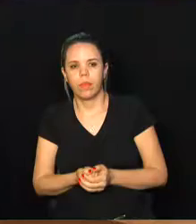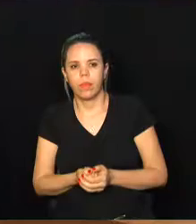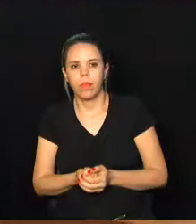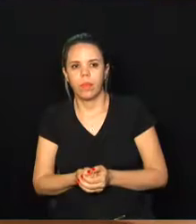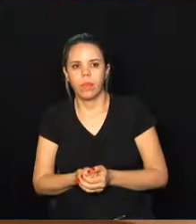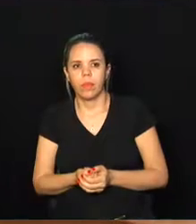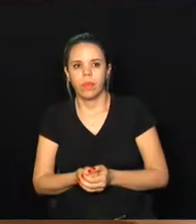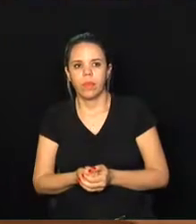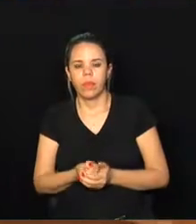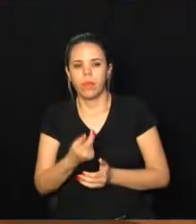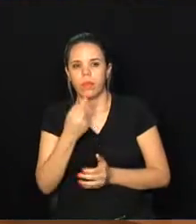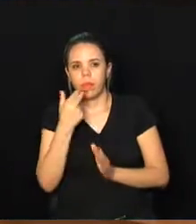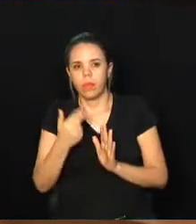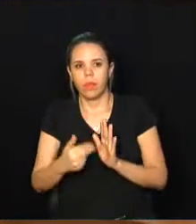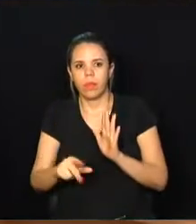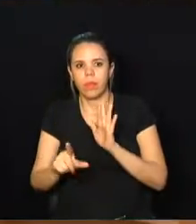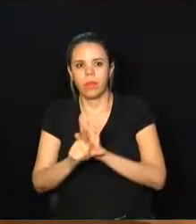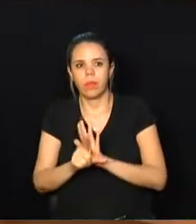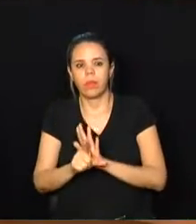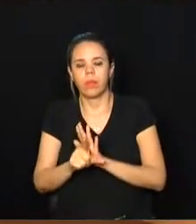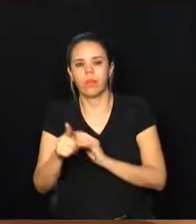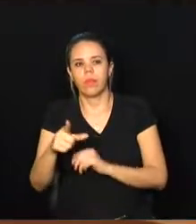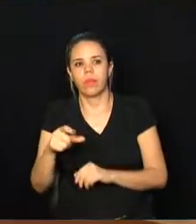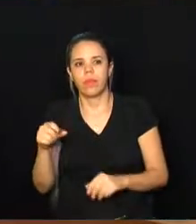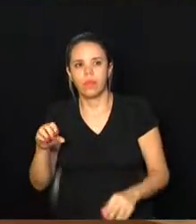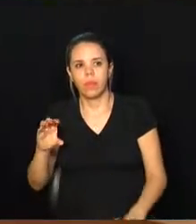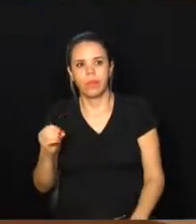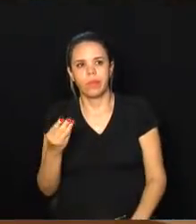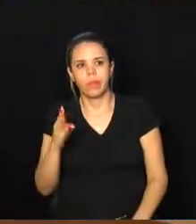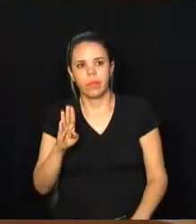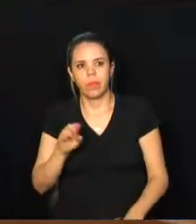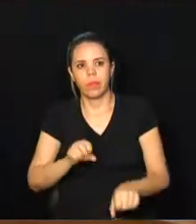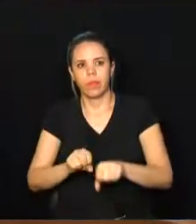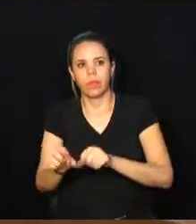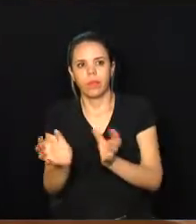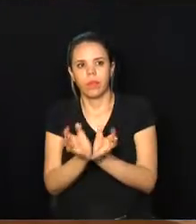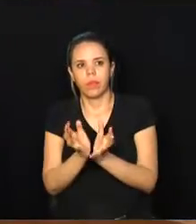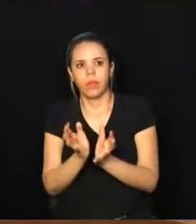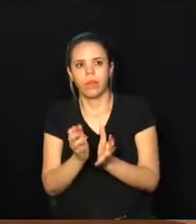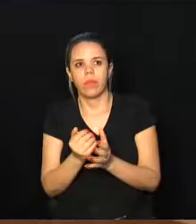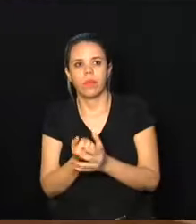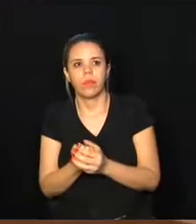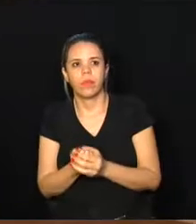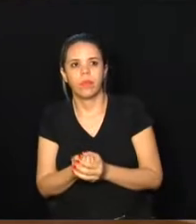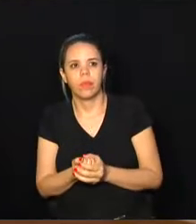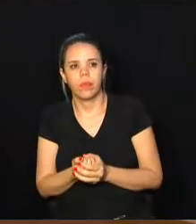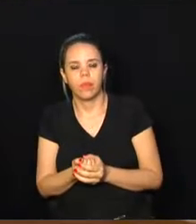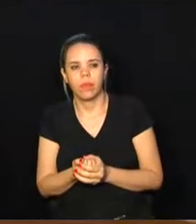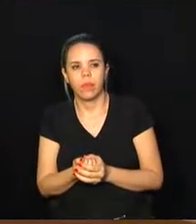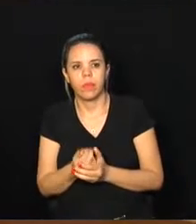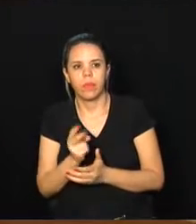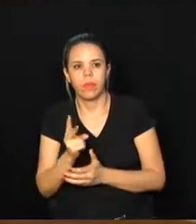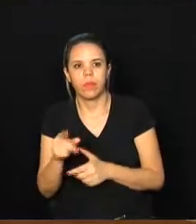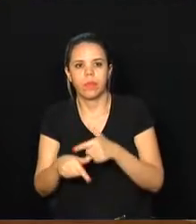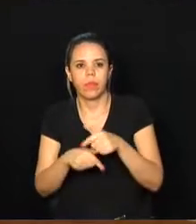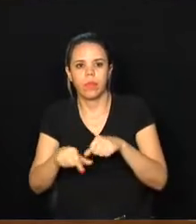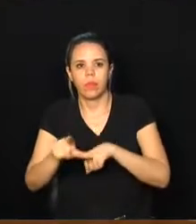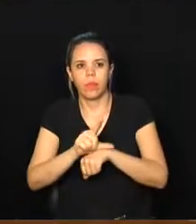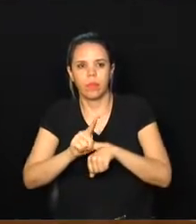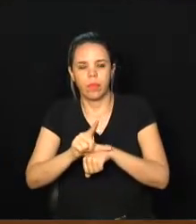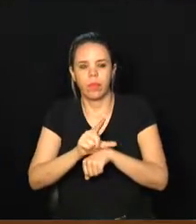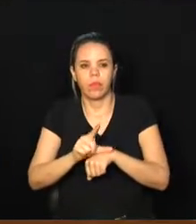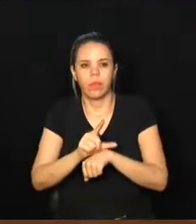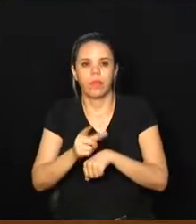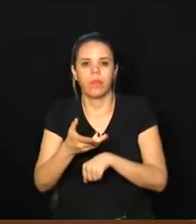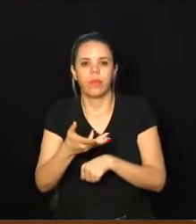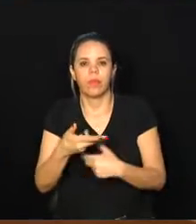Então, eu estava citando a lei do ex-Coab, a formação da comissão permanente de legislação edilícia, que